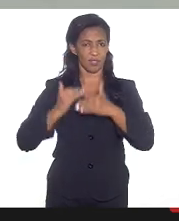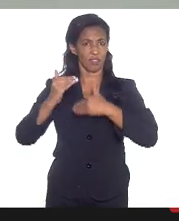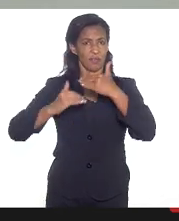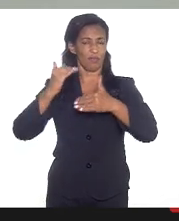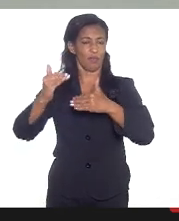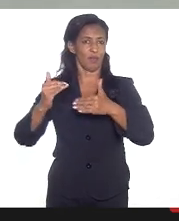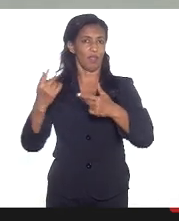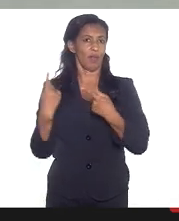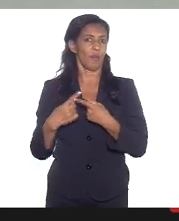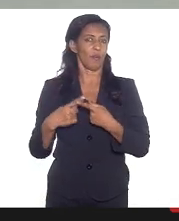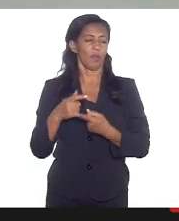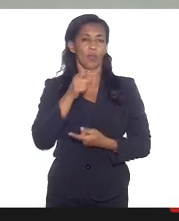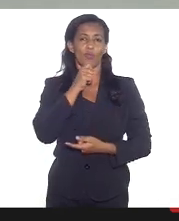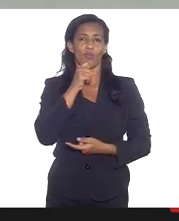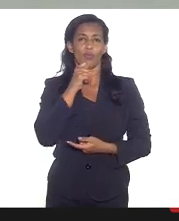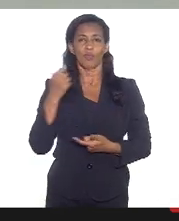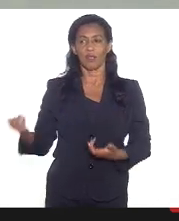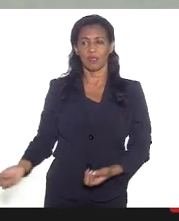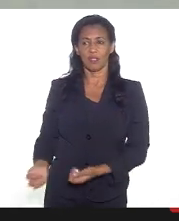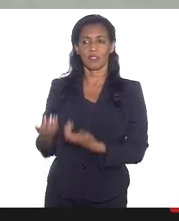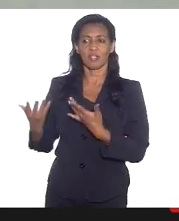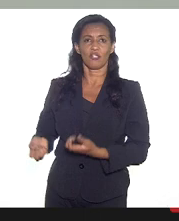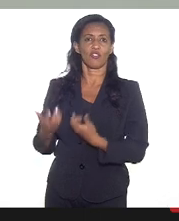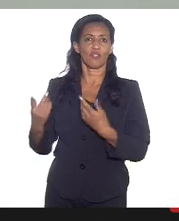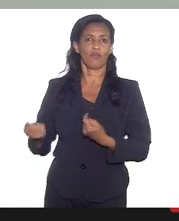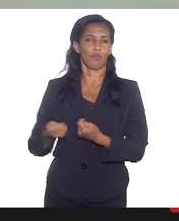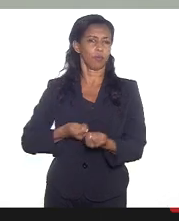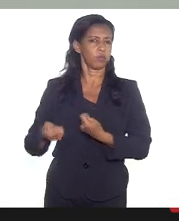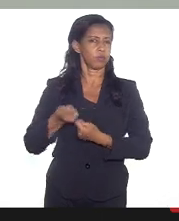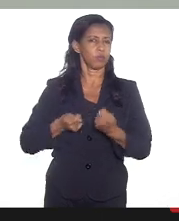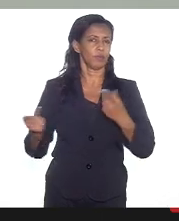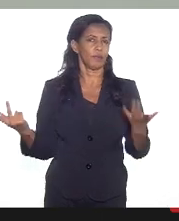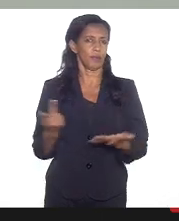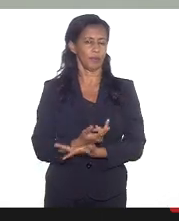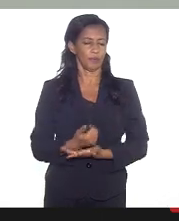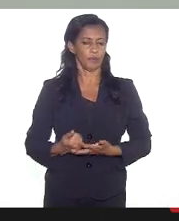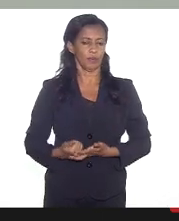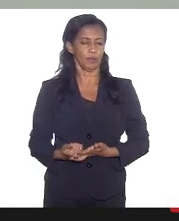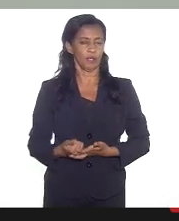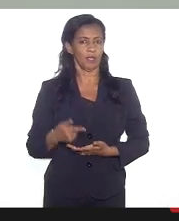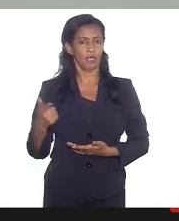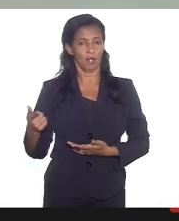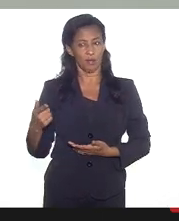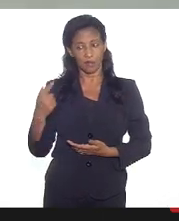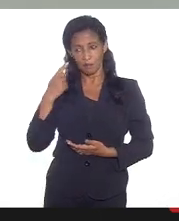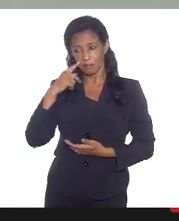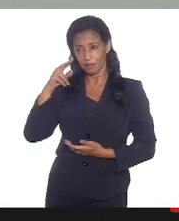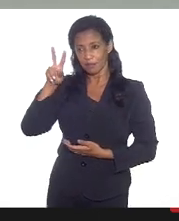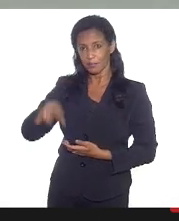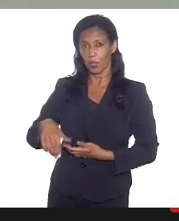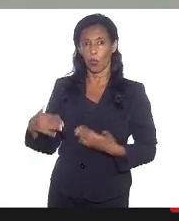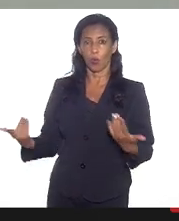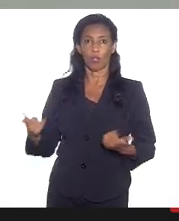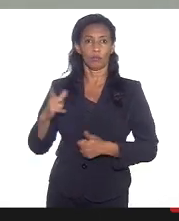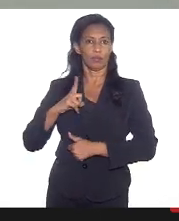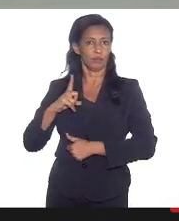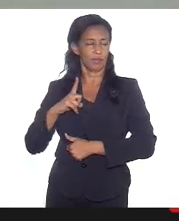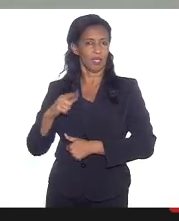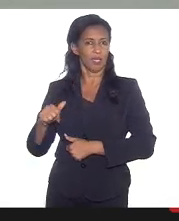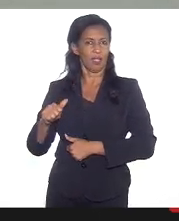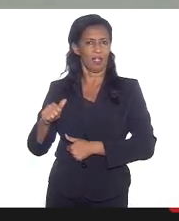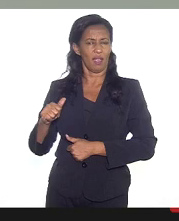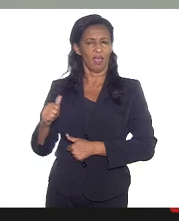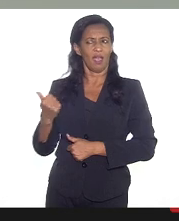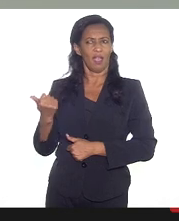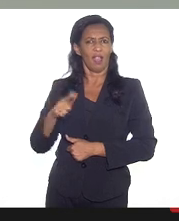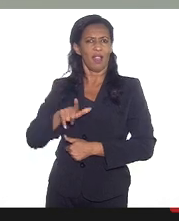porque, né, não tem incentivos econômicos para que isso seja feito. E, nesse aspecto, existe esse entrave, é legítimo